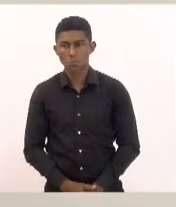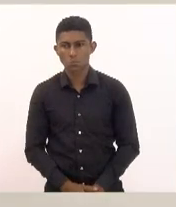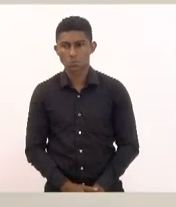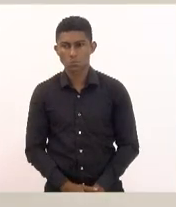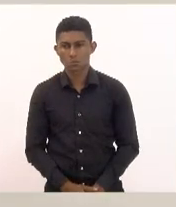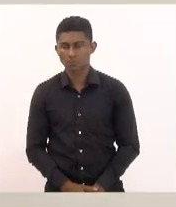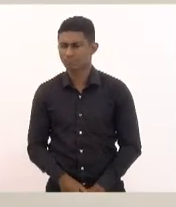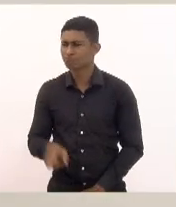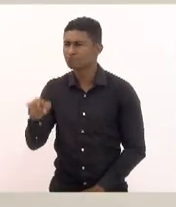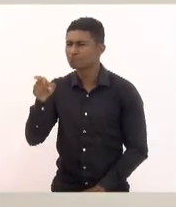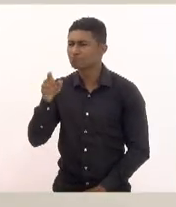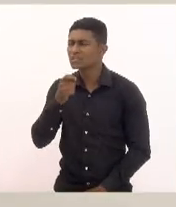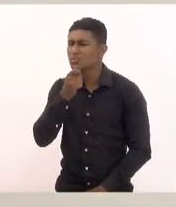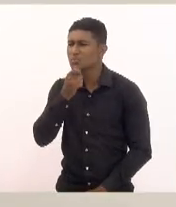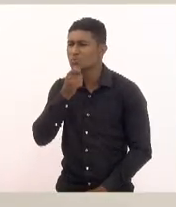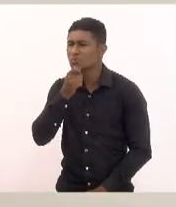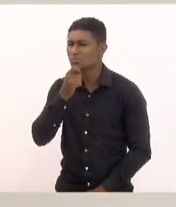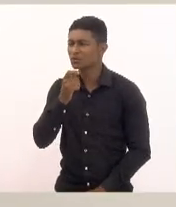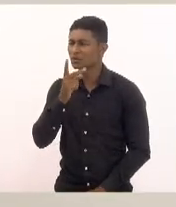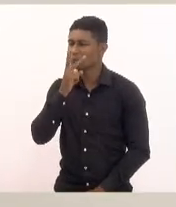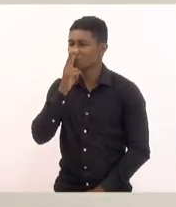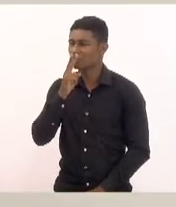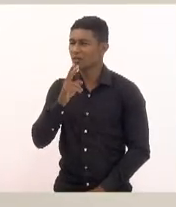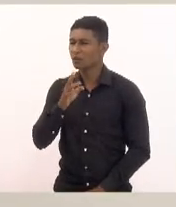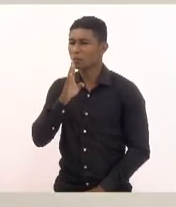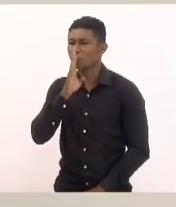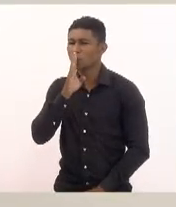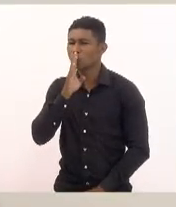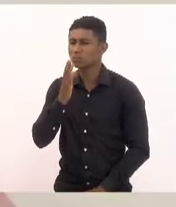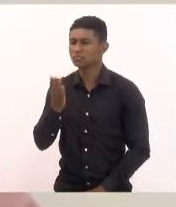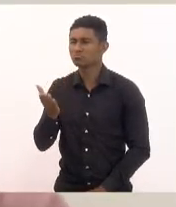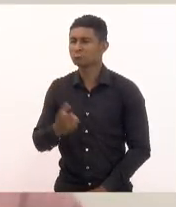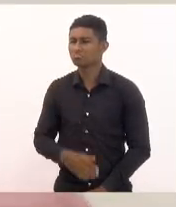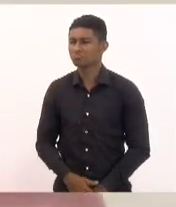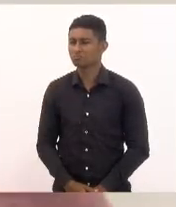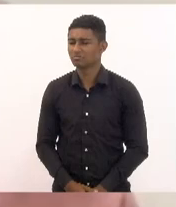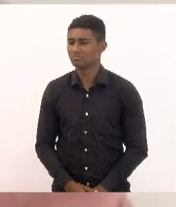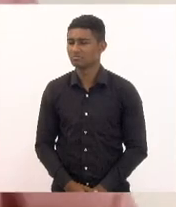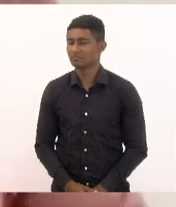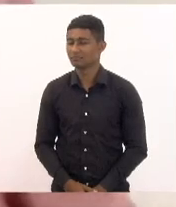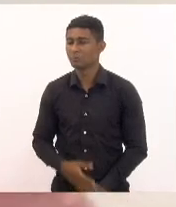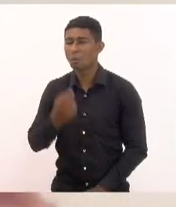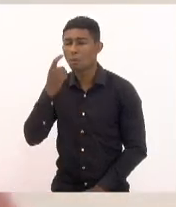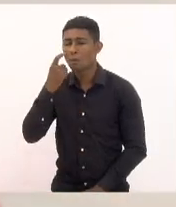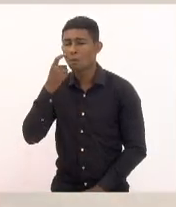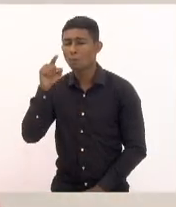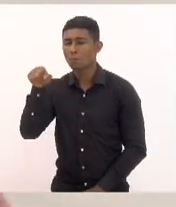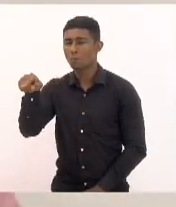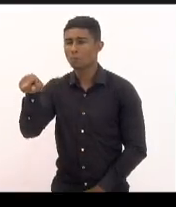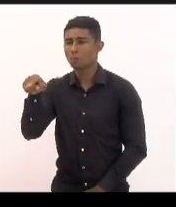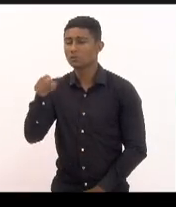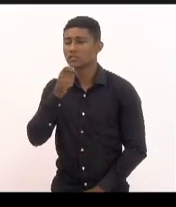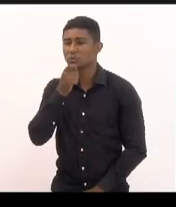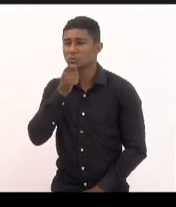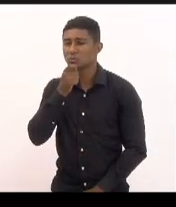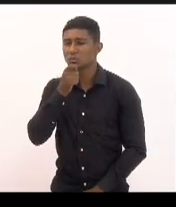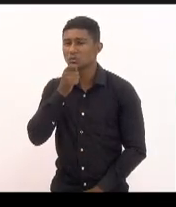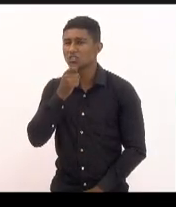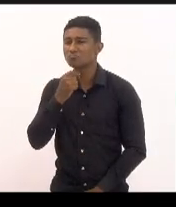Célia, seu som está mutado. Célia, seu som está mutado. Não está saindo seu